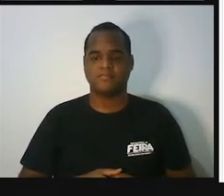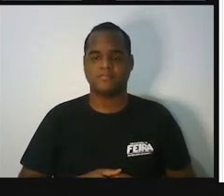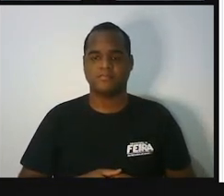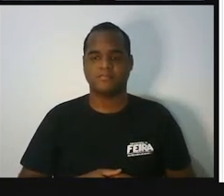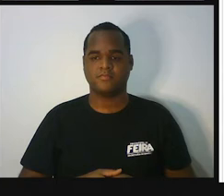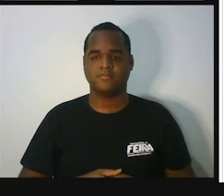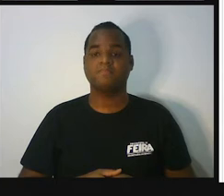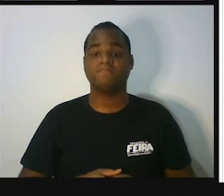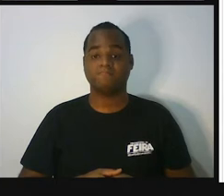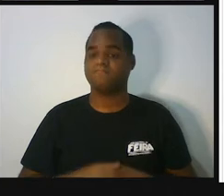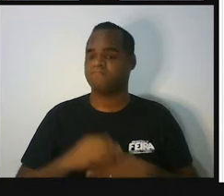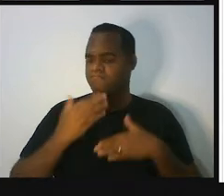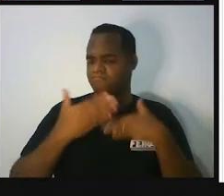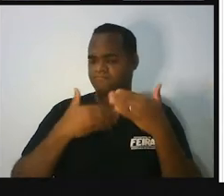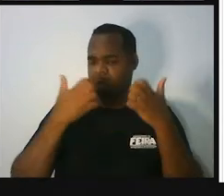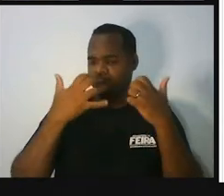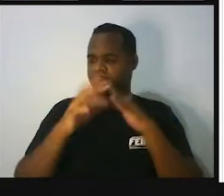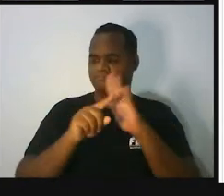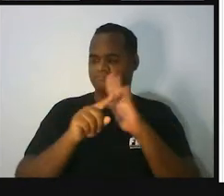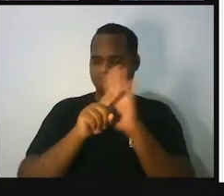E aí eu te faço a pergunta.